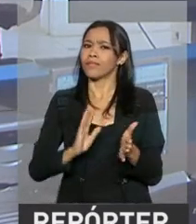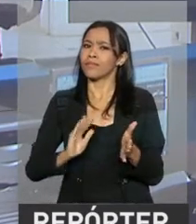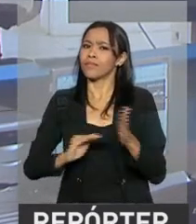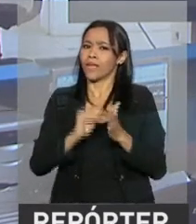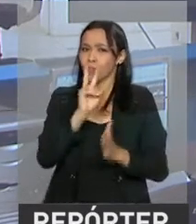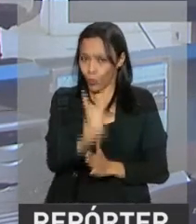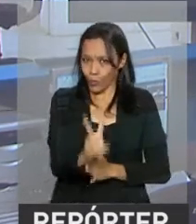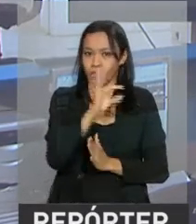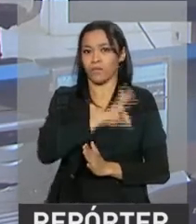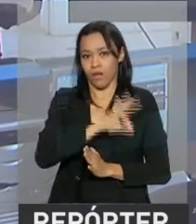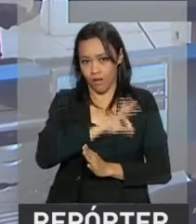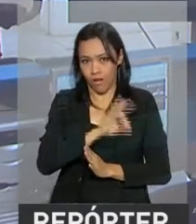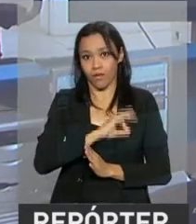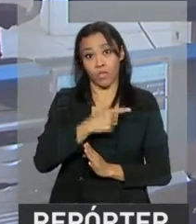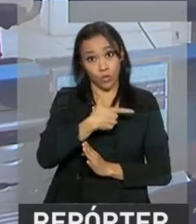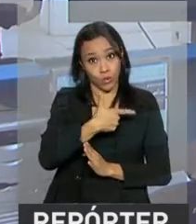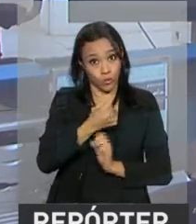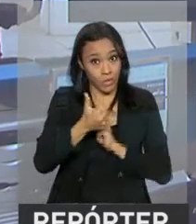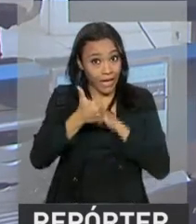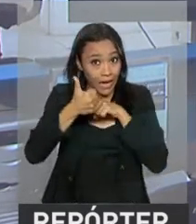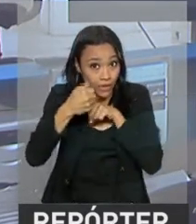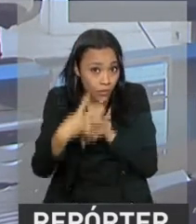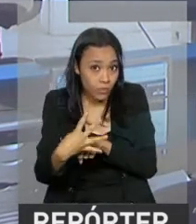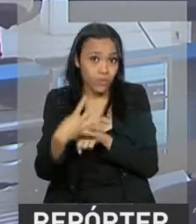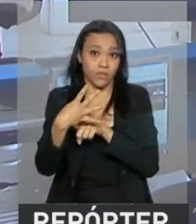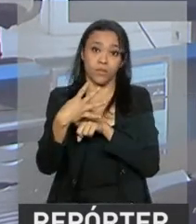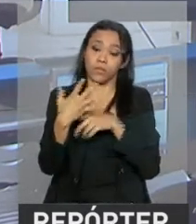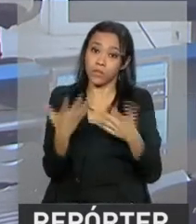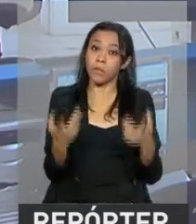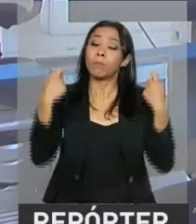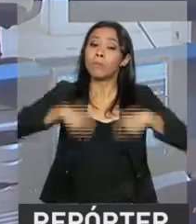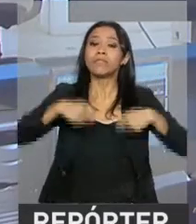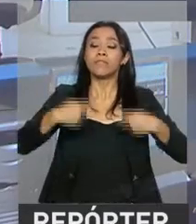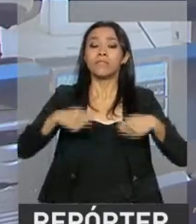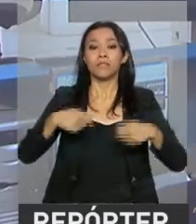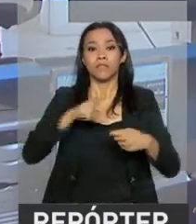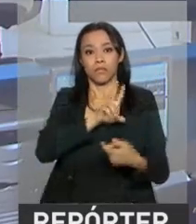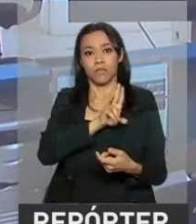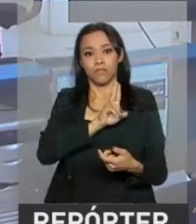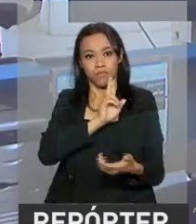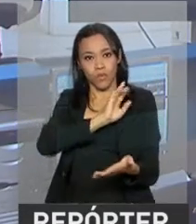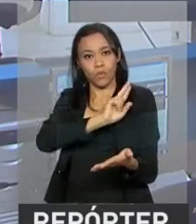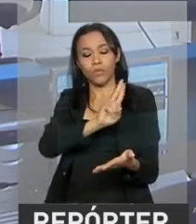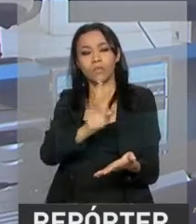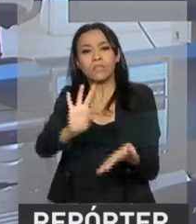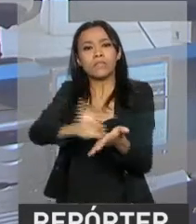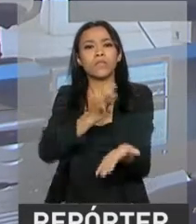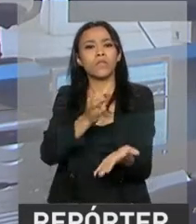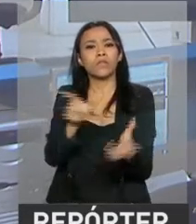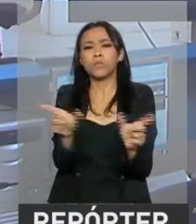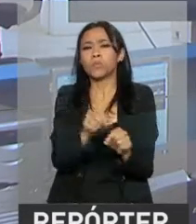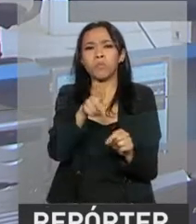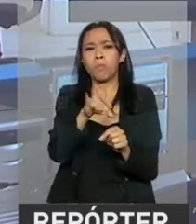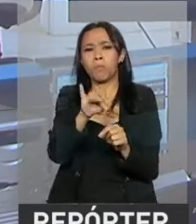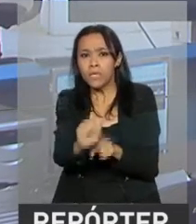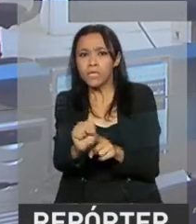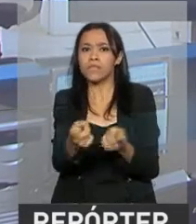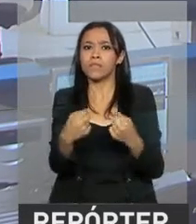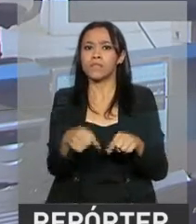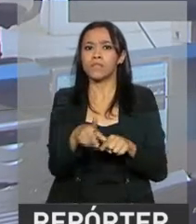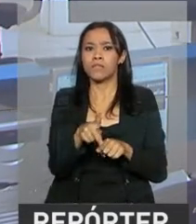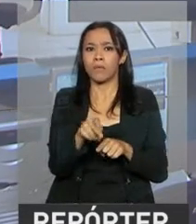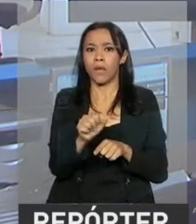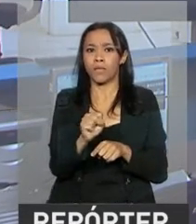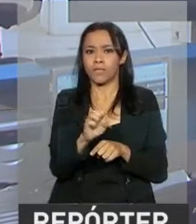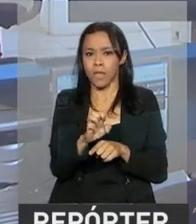2 salários mínimos em 2014. Além disso, é preciso estar inscrito no PIS/PASEP há pelo menos 5 anos